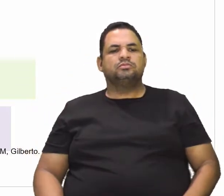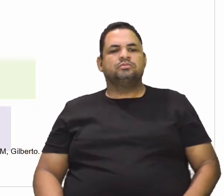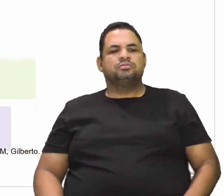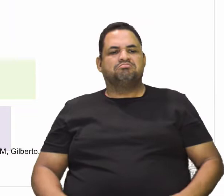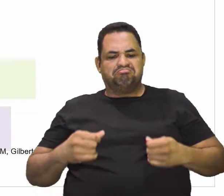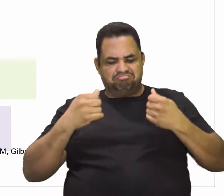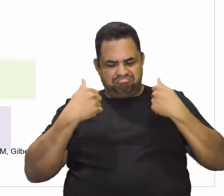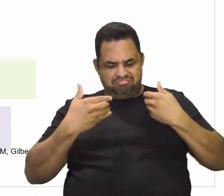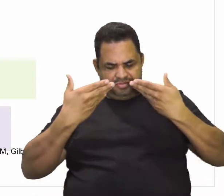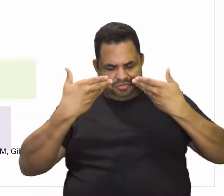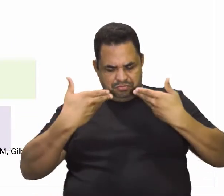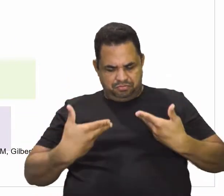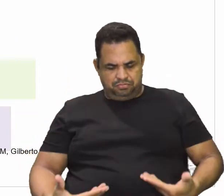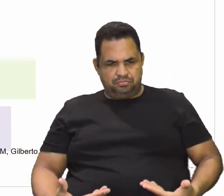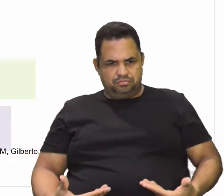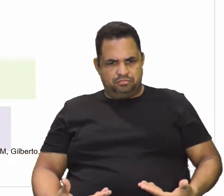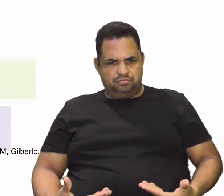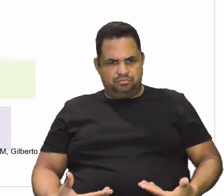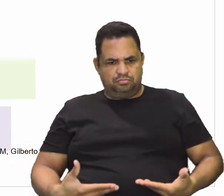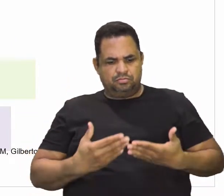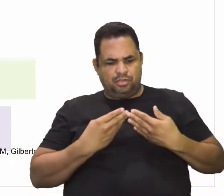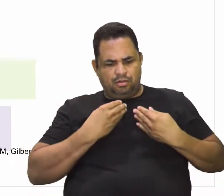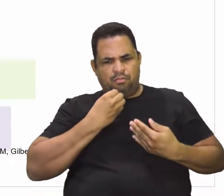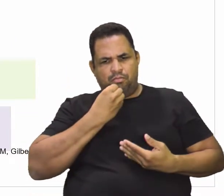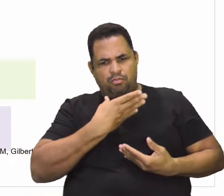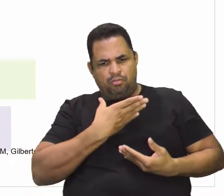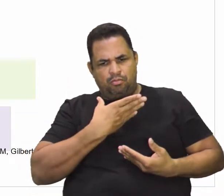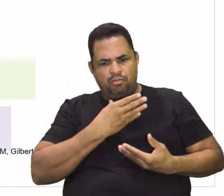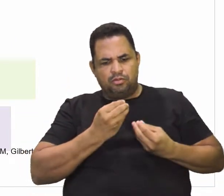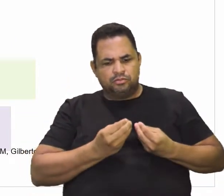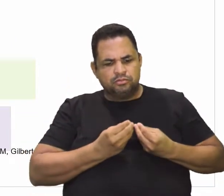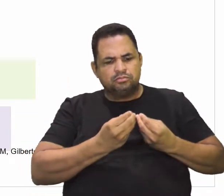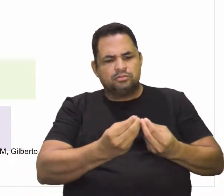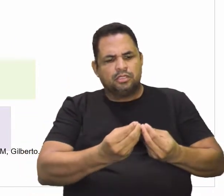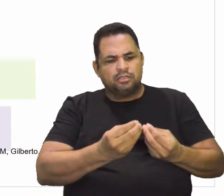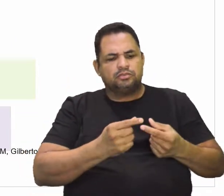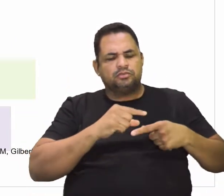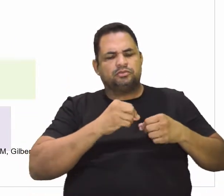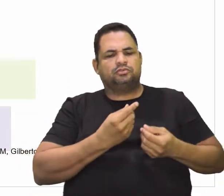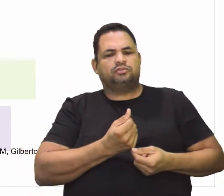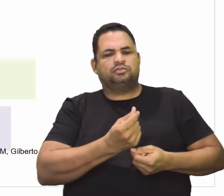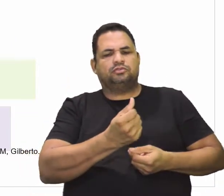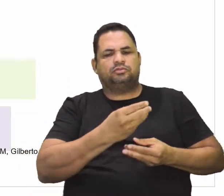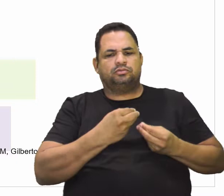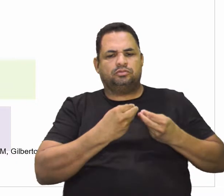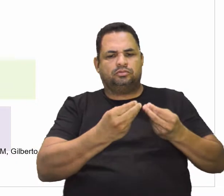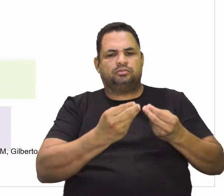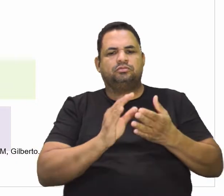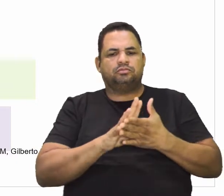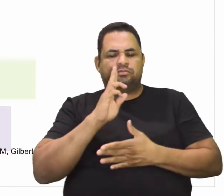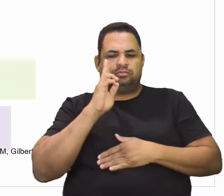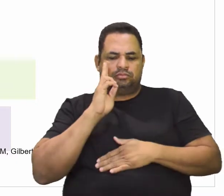Ser generoso, dar esmola, faz parte